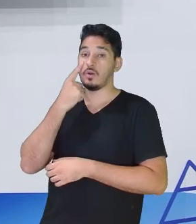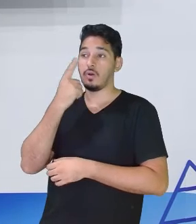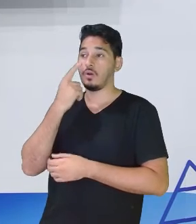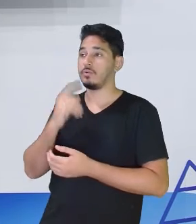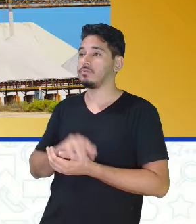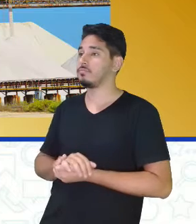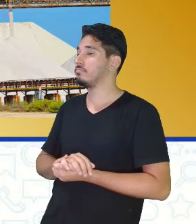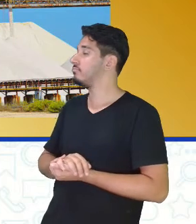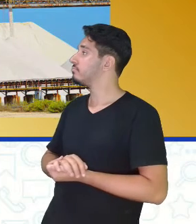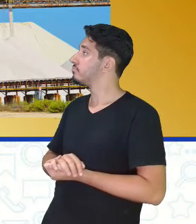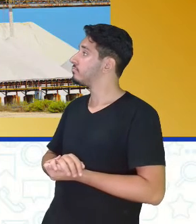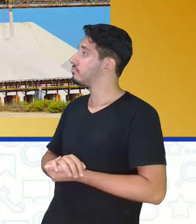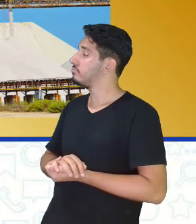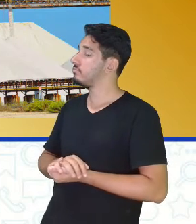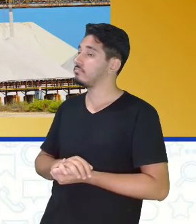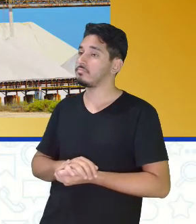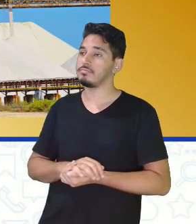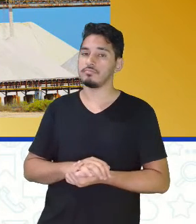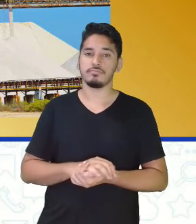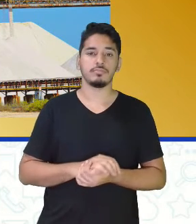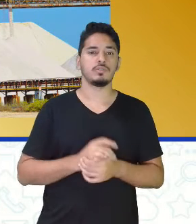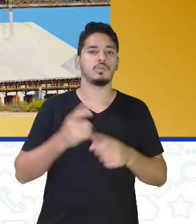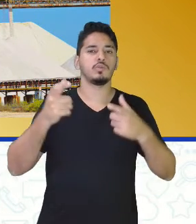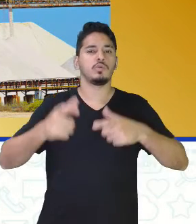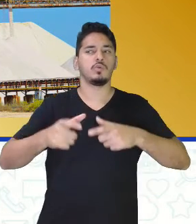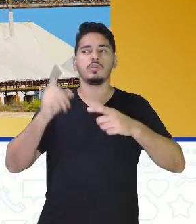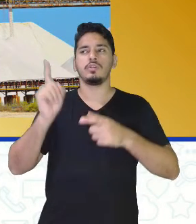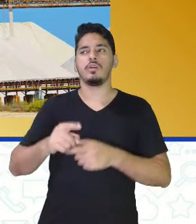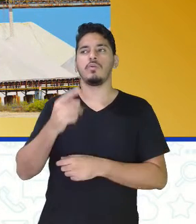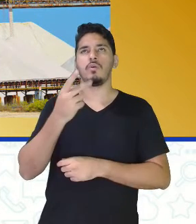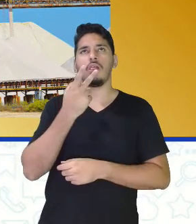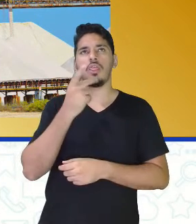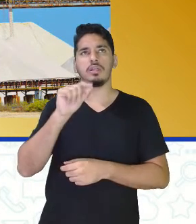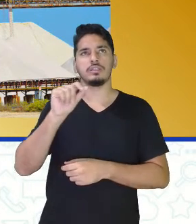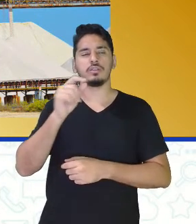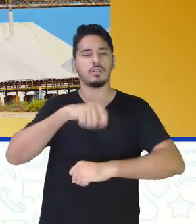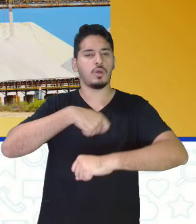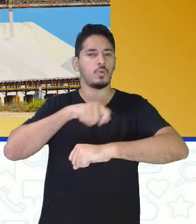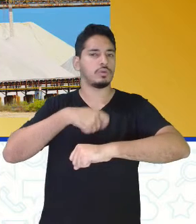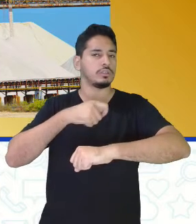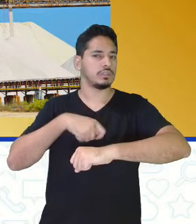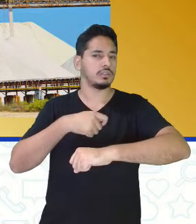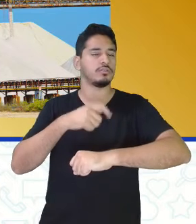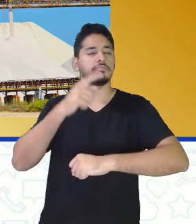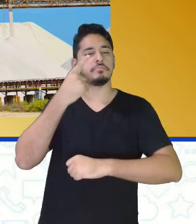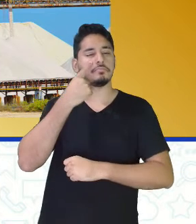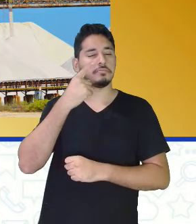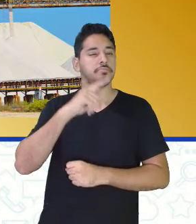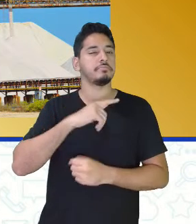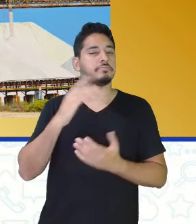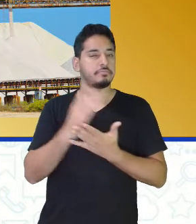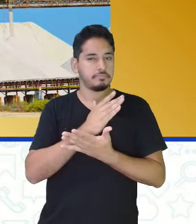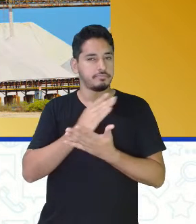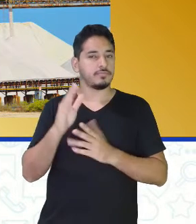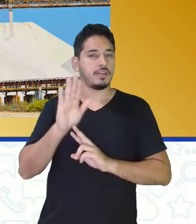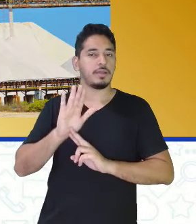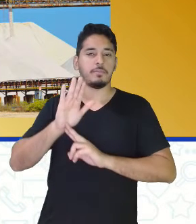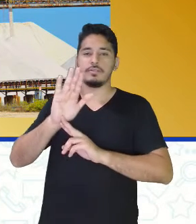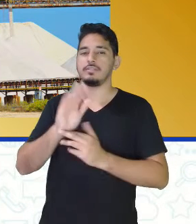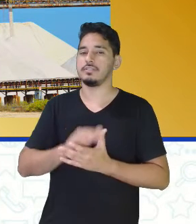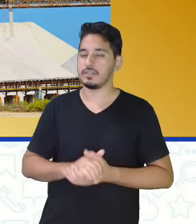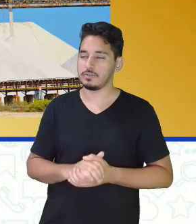comigo. De onde vem o sal de cozinha? Então, aqui nós temos algumas representações,